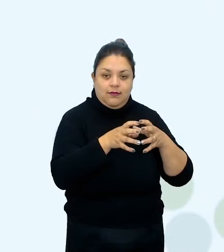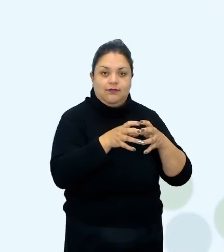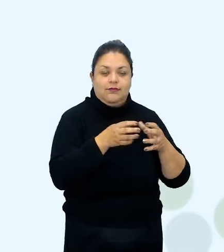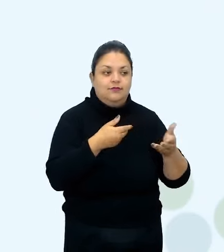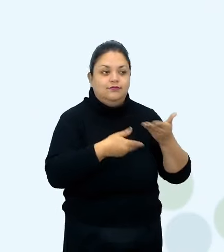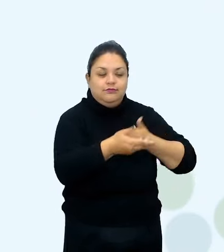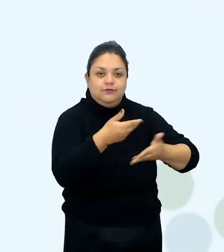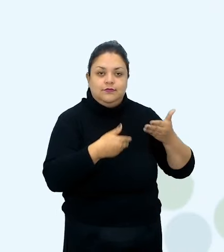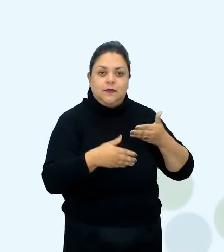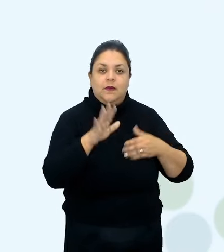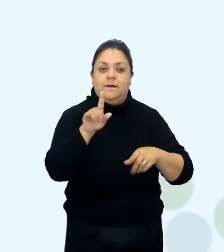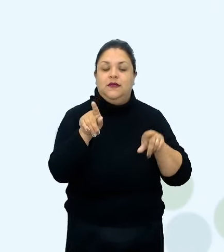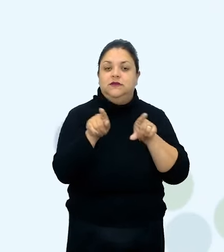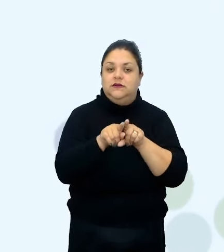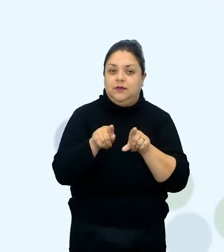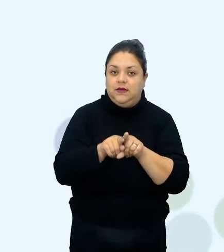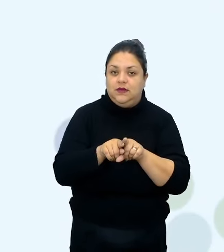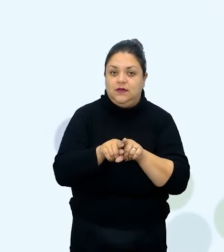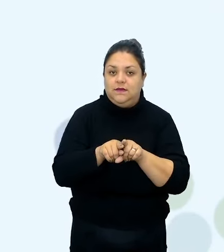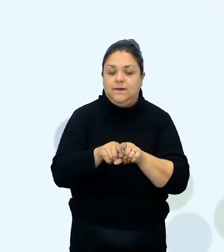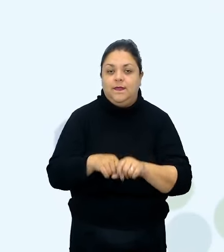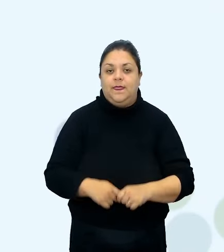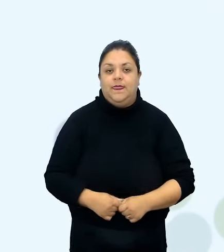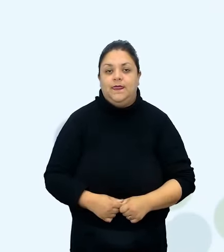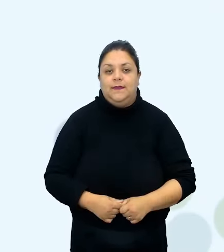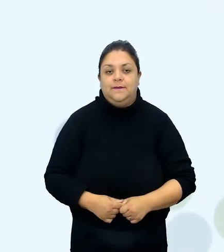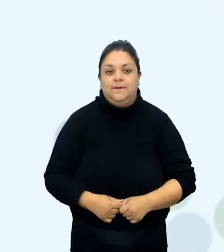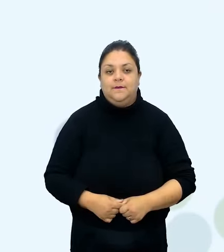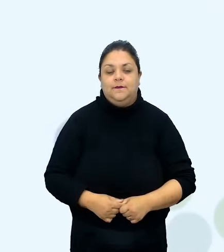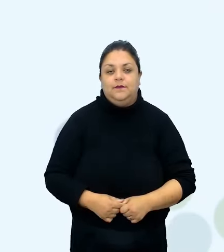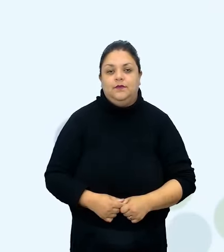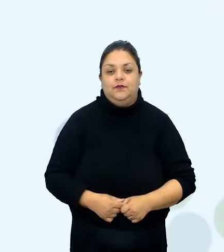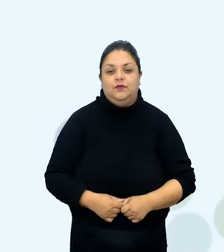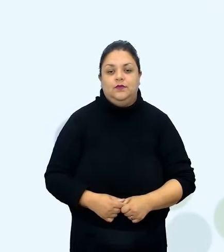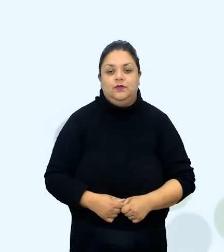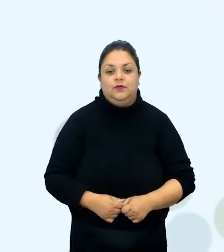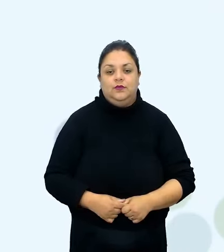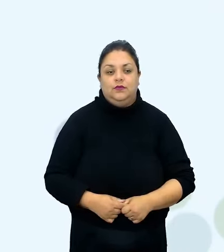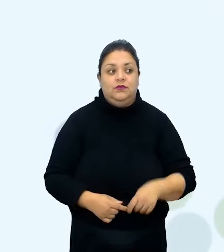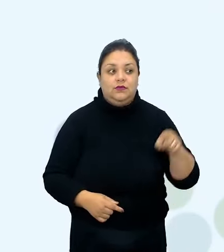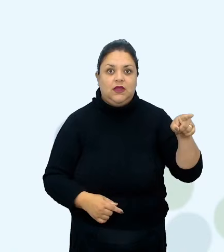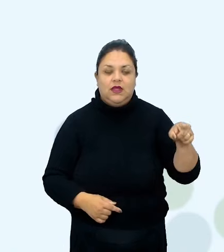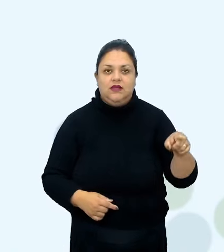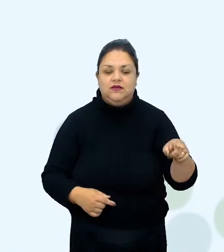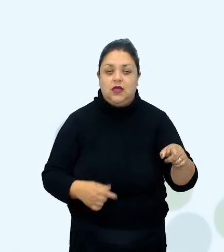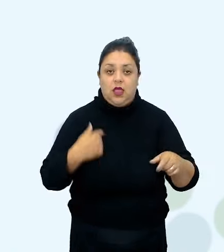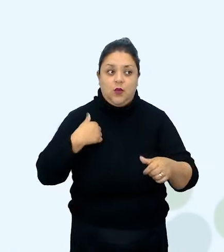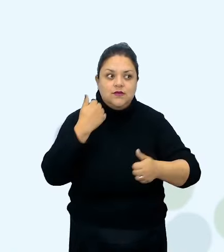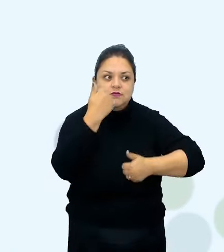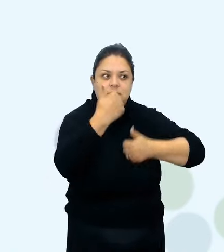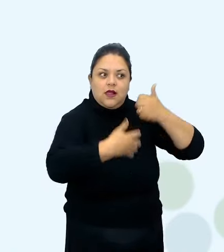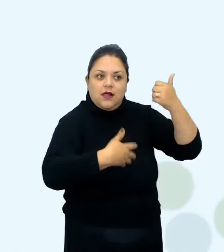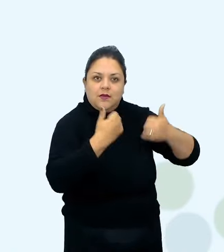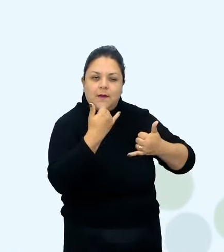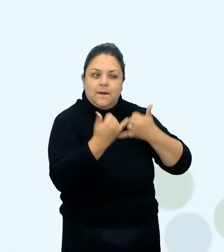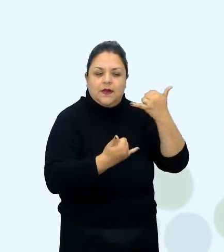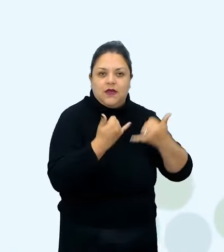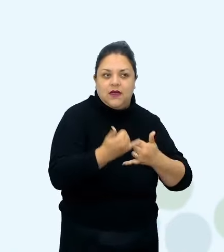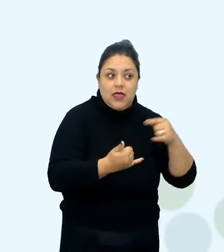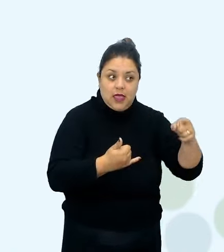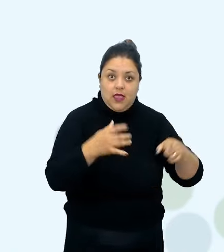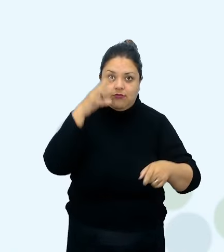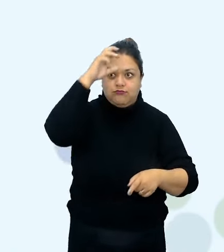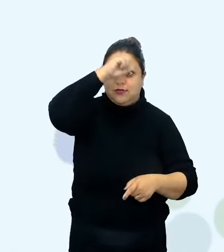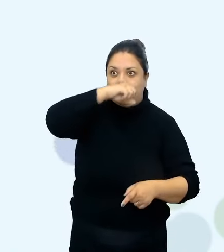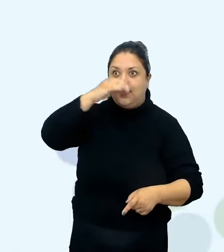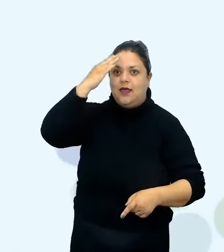informações, mas é de como ele, na verdade, consegue, né, aprender o que se está passando, como que ele sabe